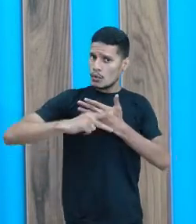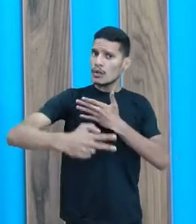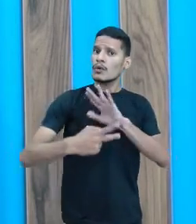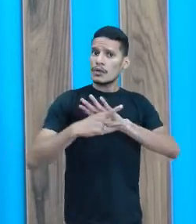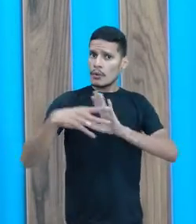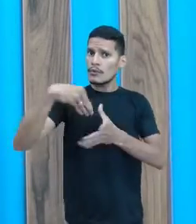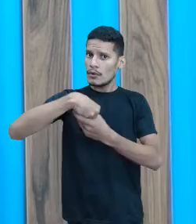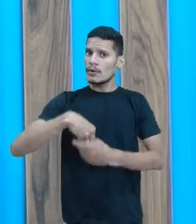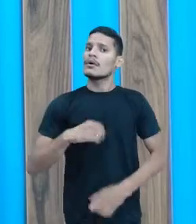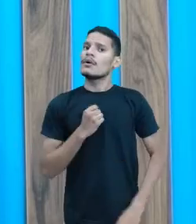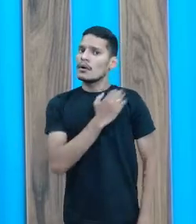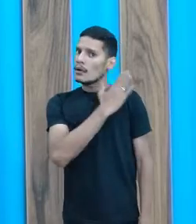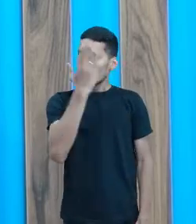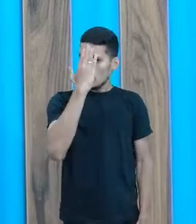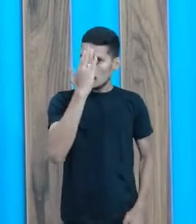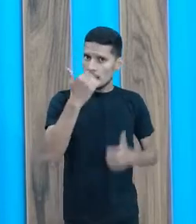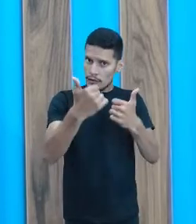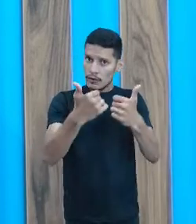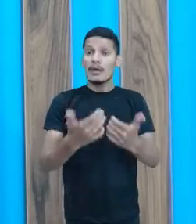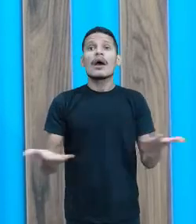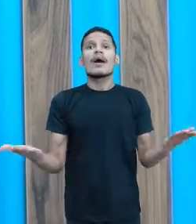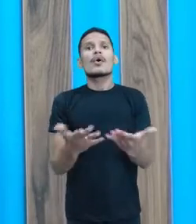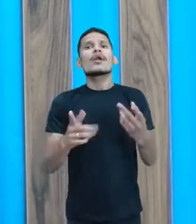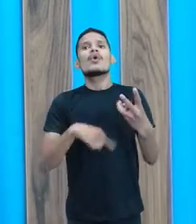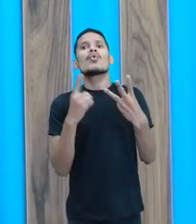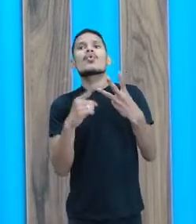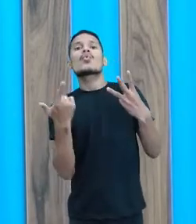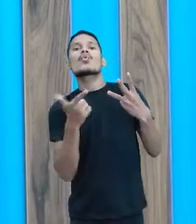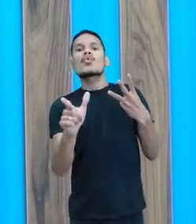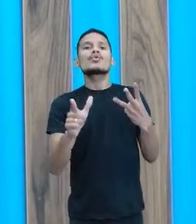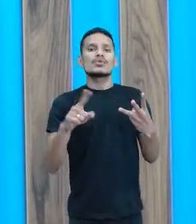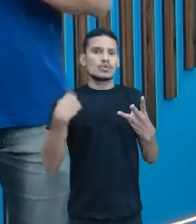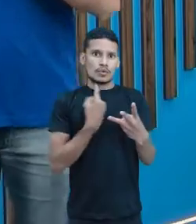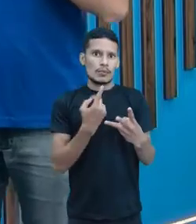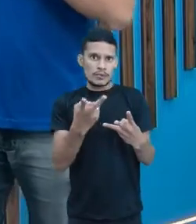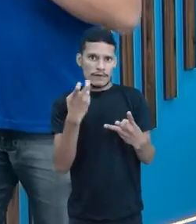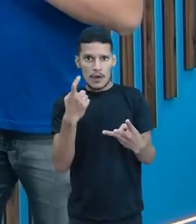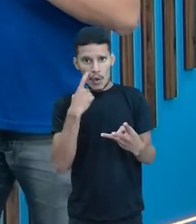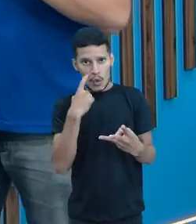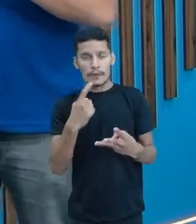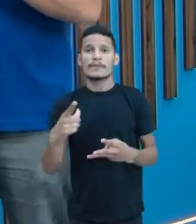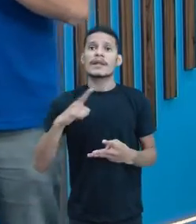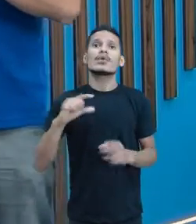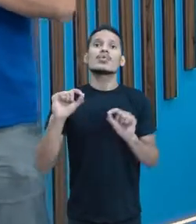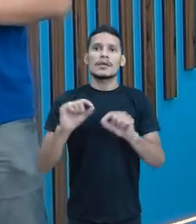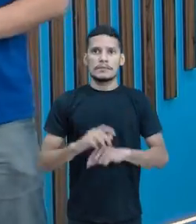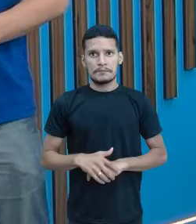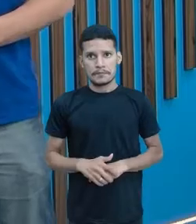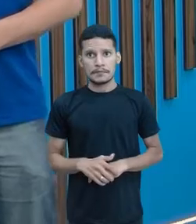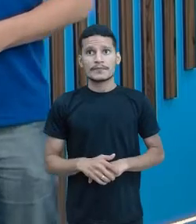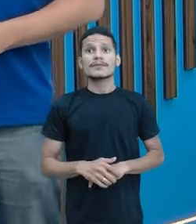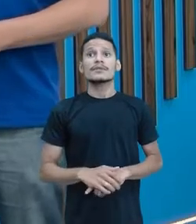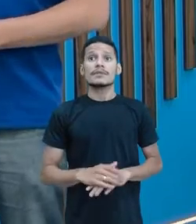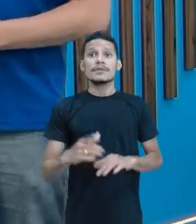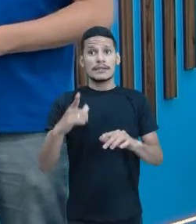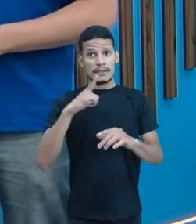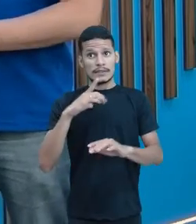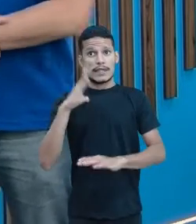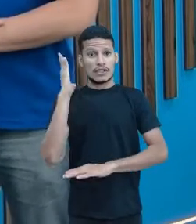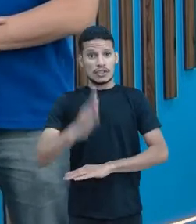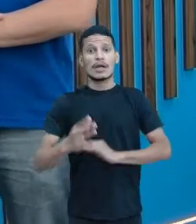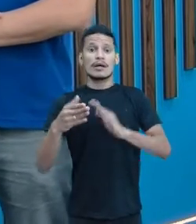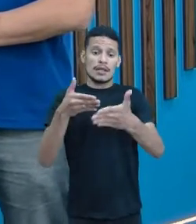regime, tá bom? Então, seguindo aqui para o nosso quadro, então vamos observar mais um pouquinho, gente. Então nós temos aqui o seguinte, ó. Além de